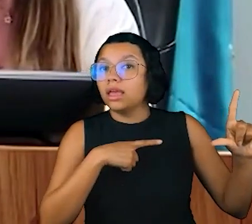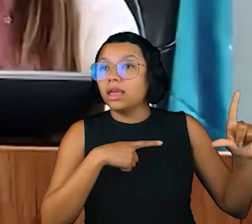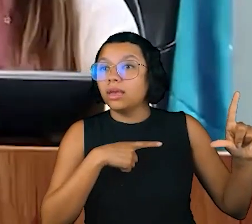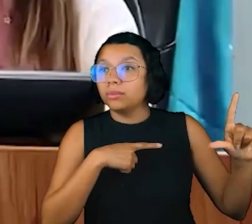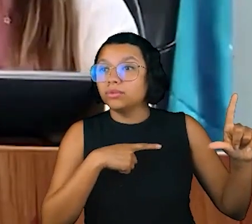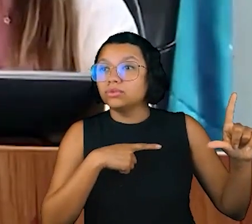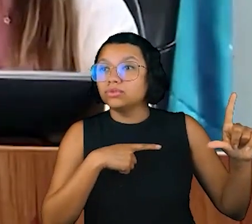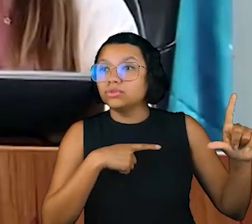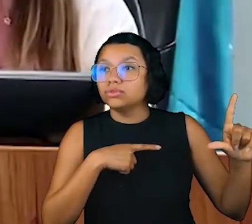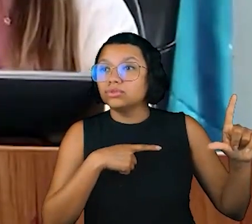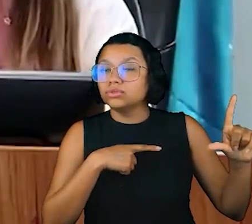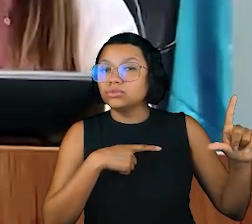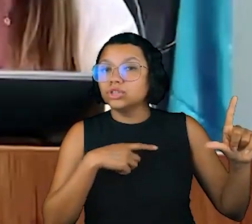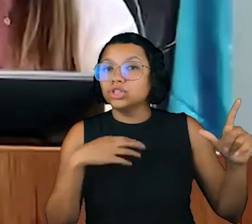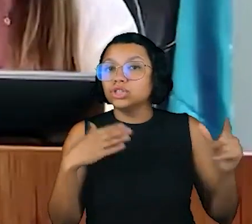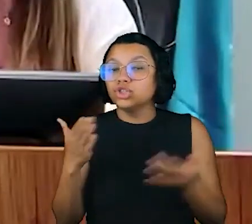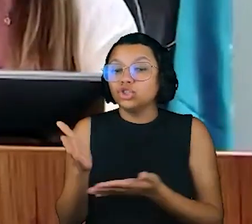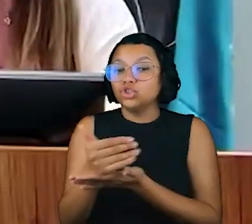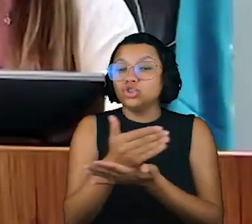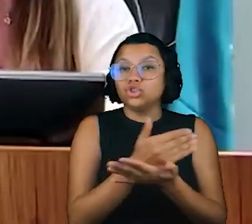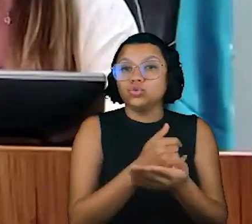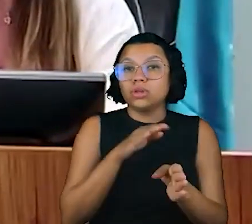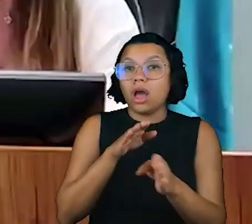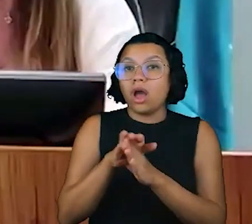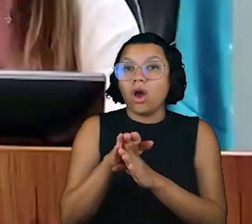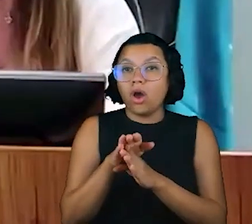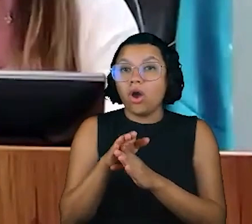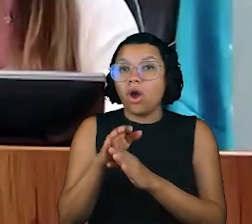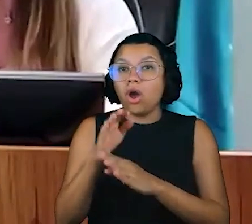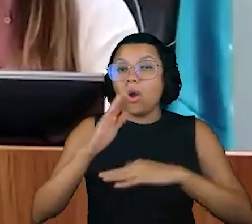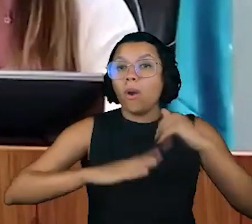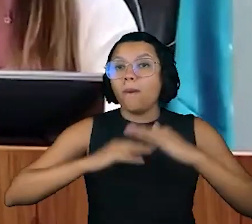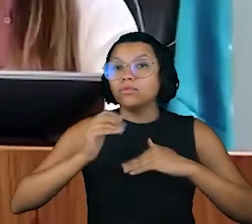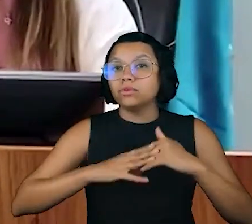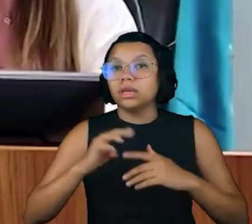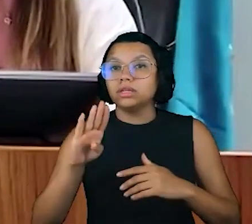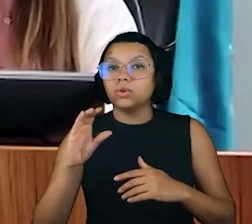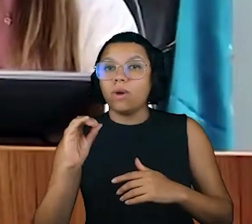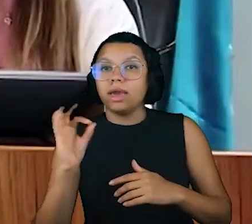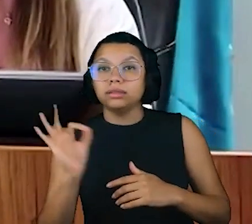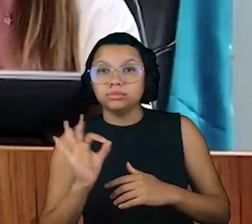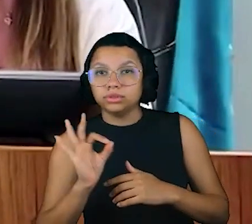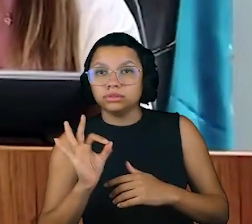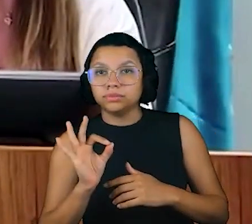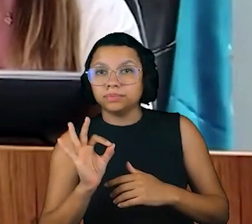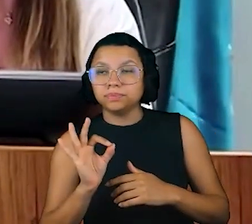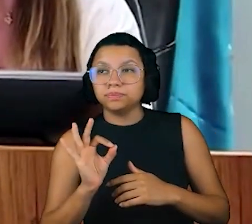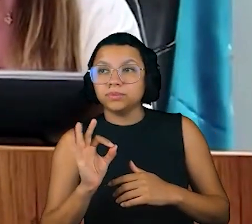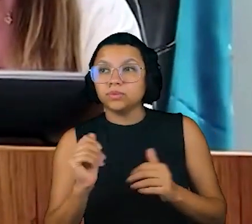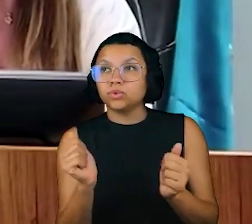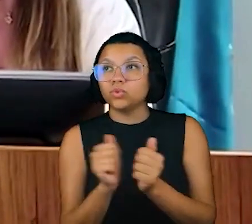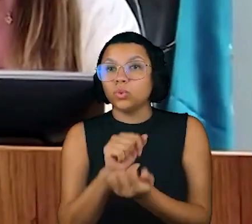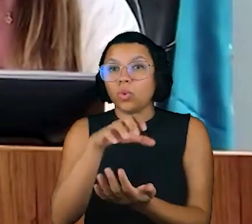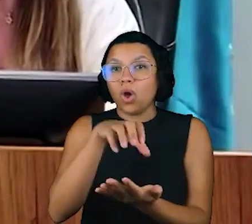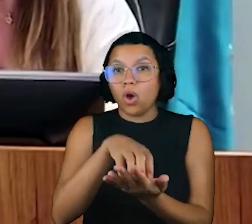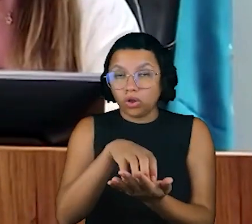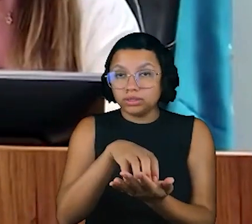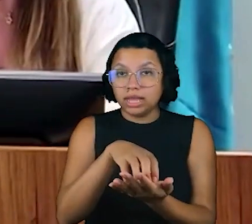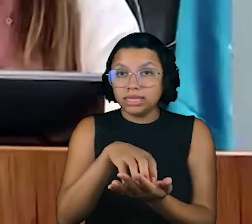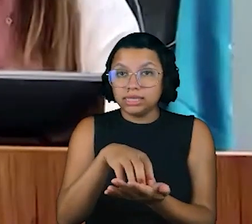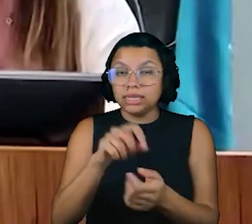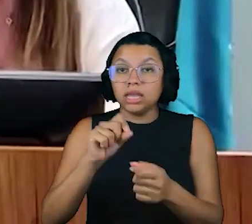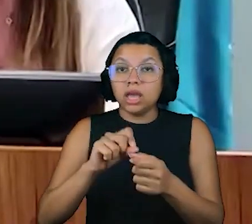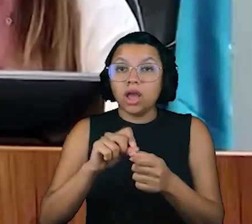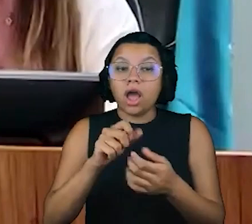nós juntarmos conselhos profissionais, que são 40%, com as autarquias aplicadoras de